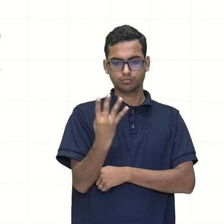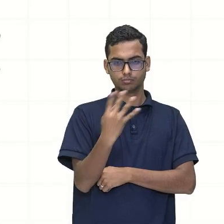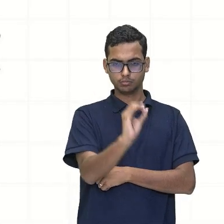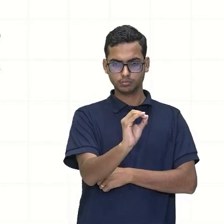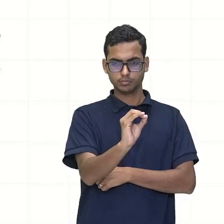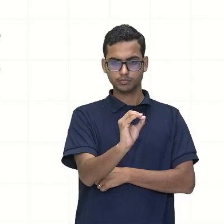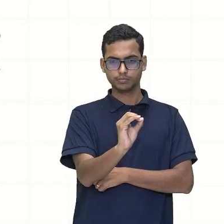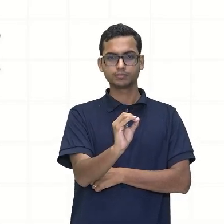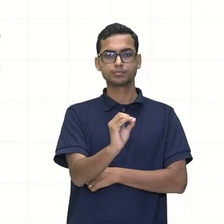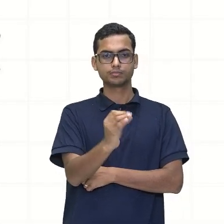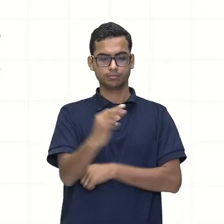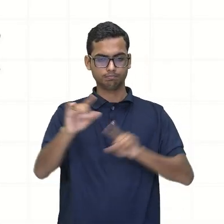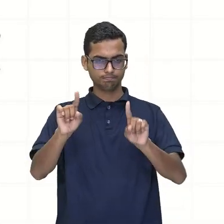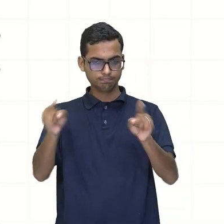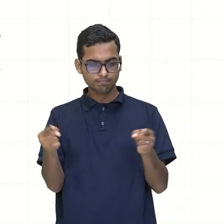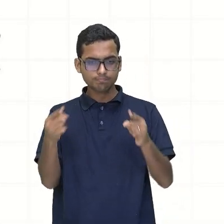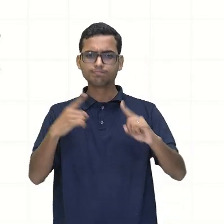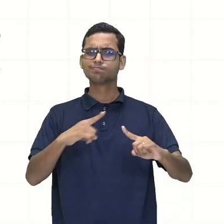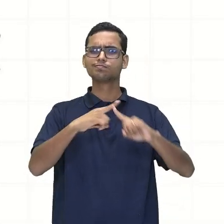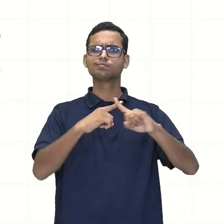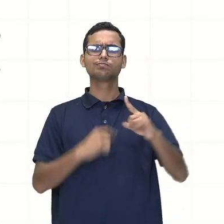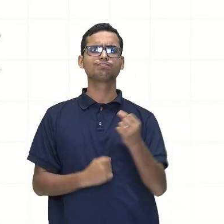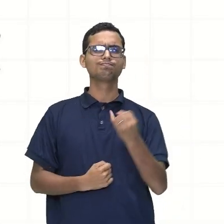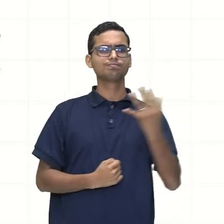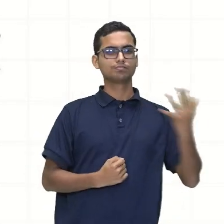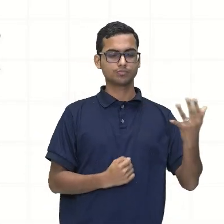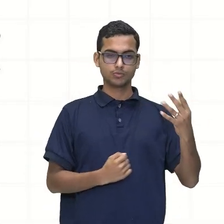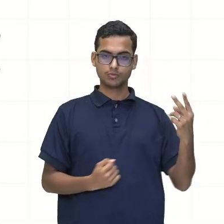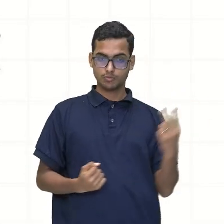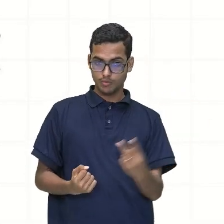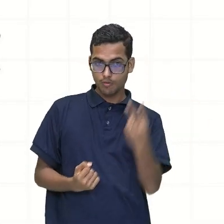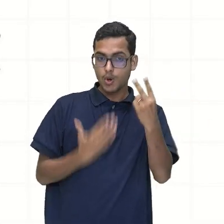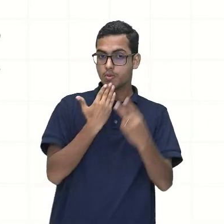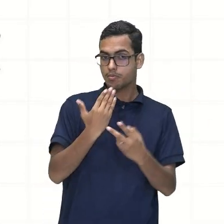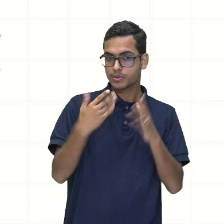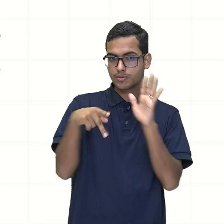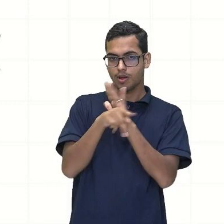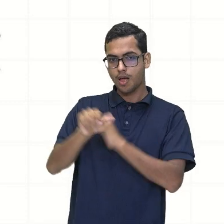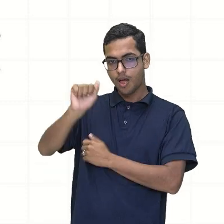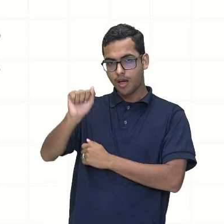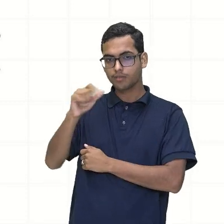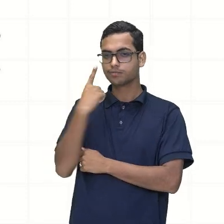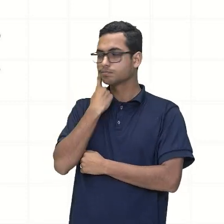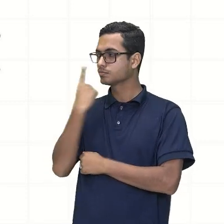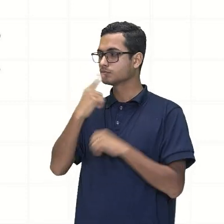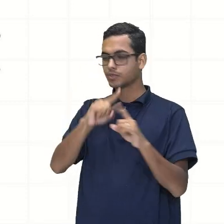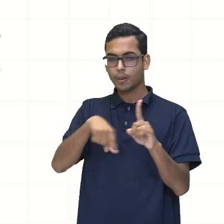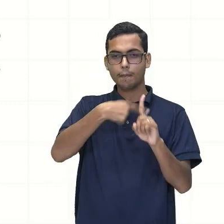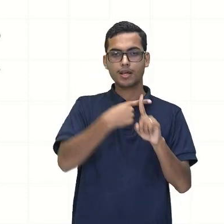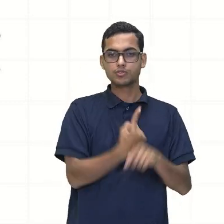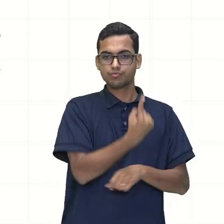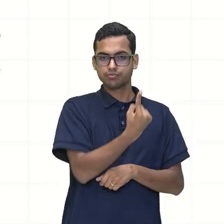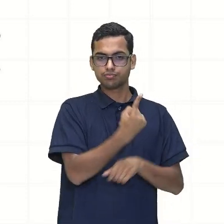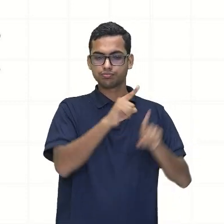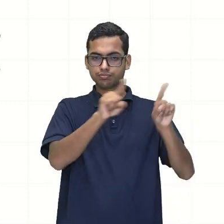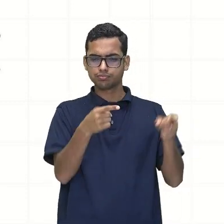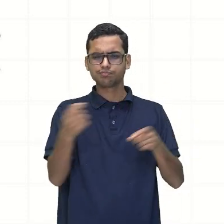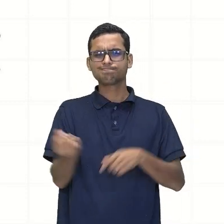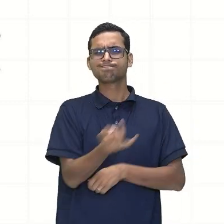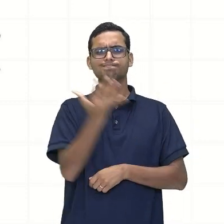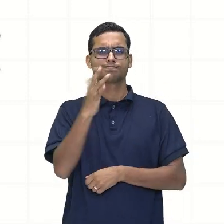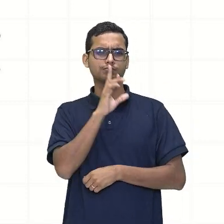2.640. E multiplicar por quanto? Pelo valor que está aqui, mais 1. Vamos ver quanto vai